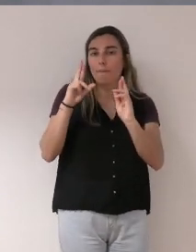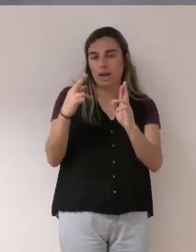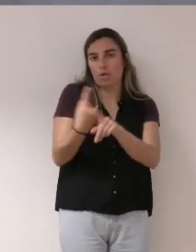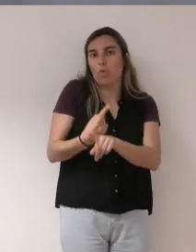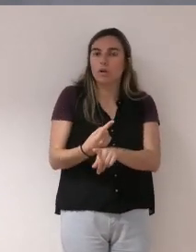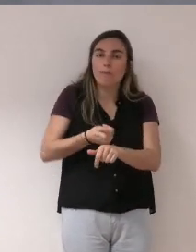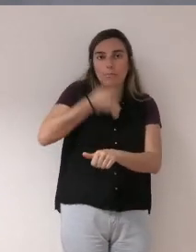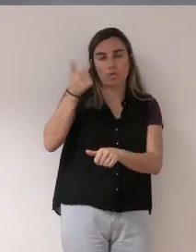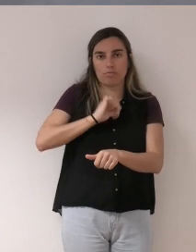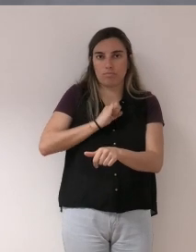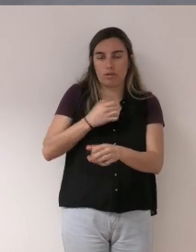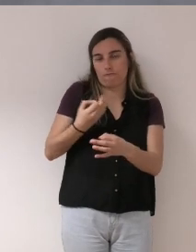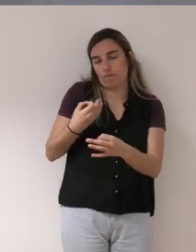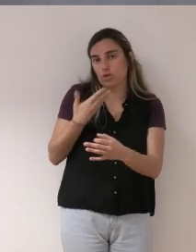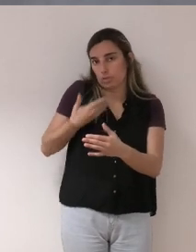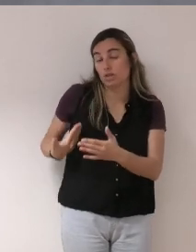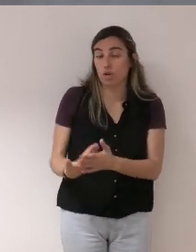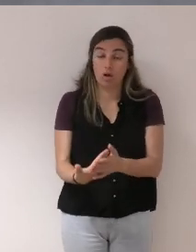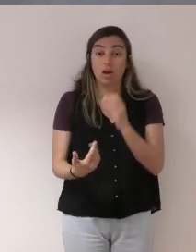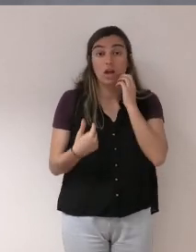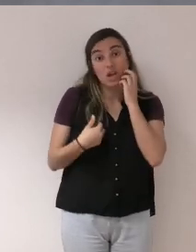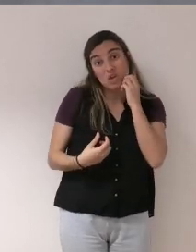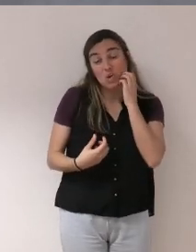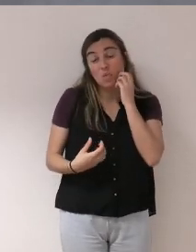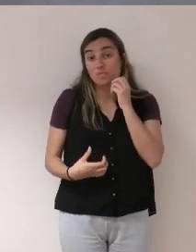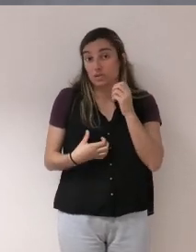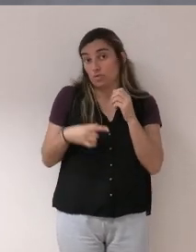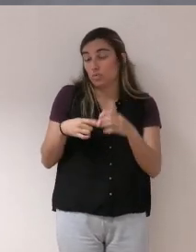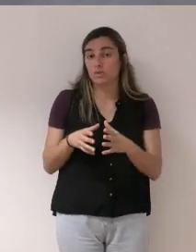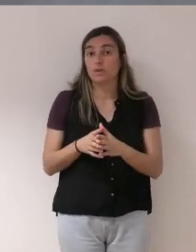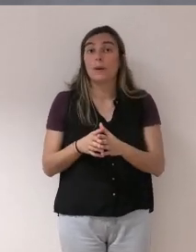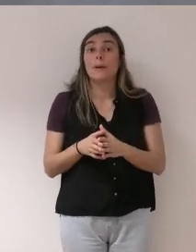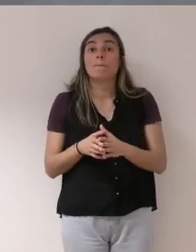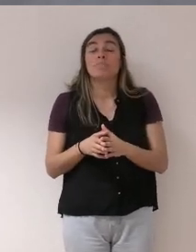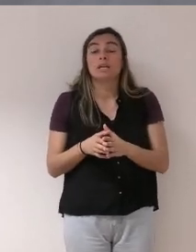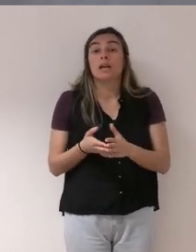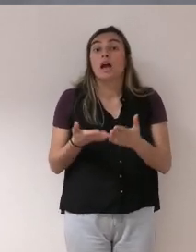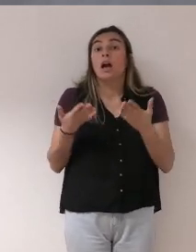acontecer. No mais, não sei se cabe no mesmo plano.